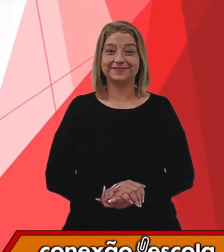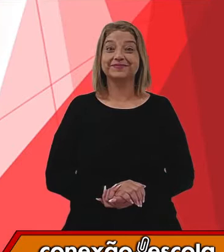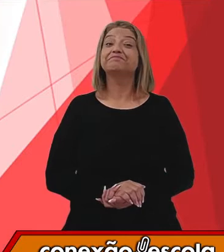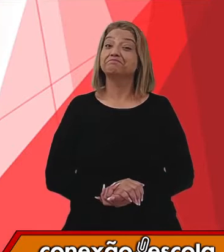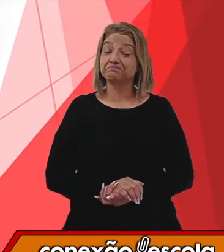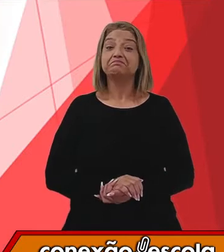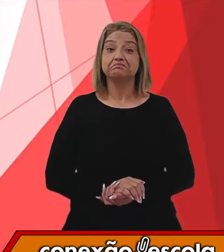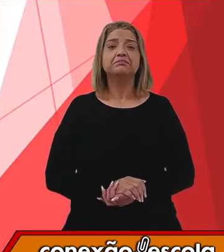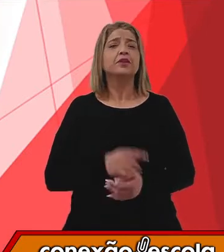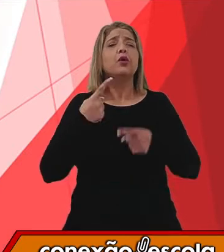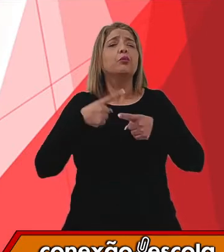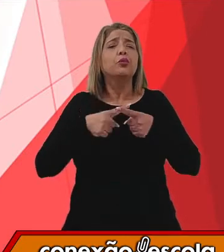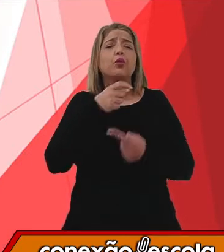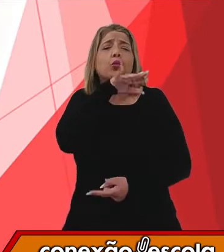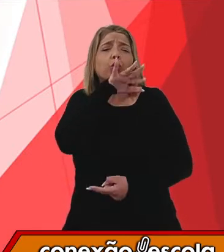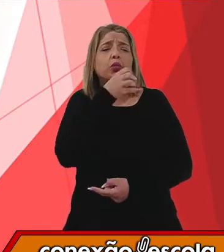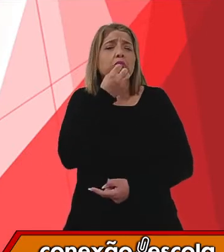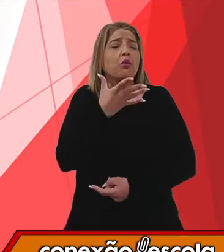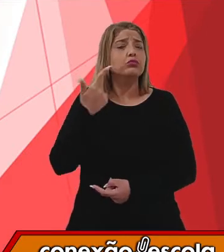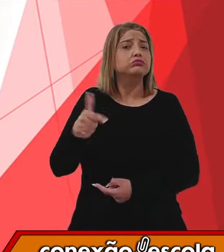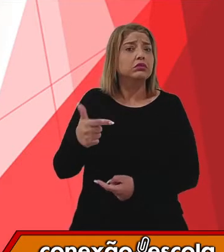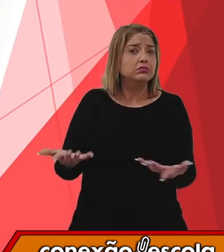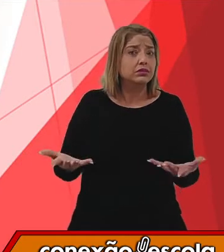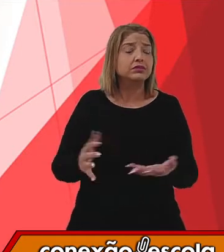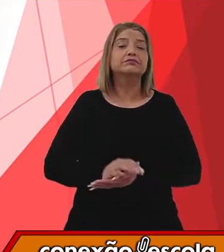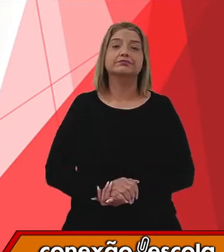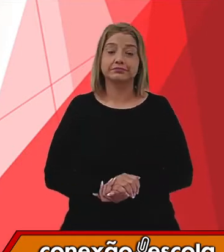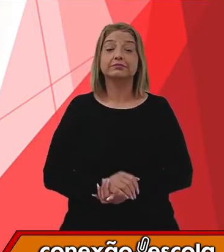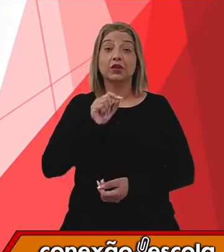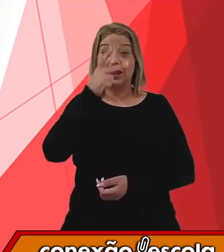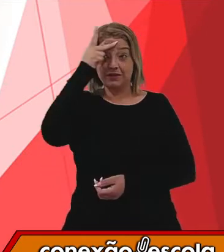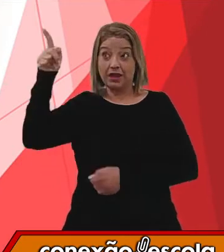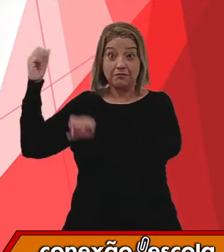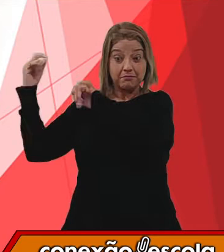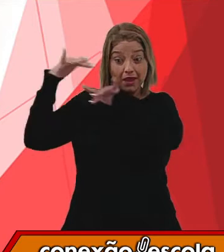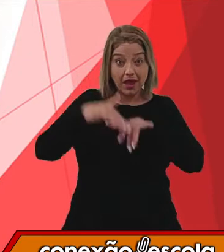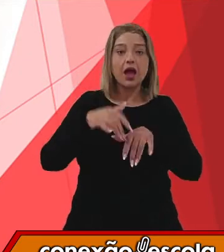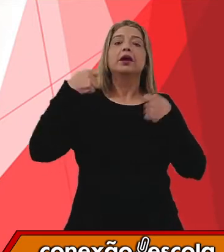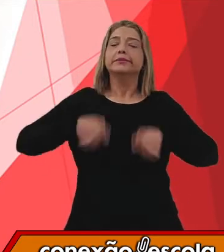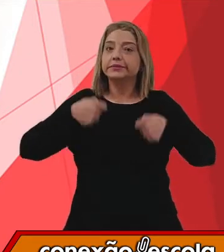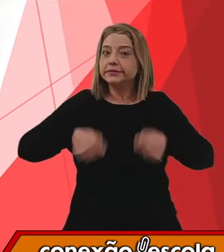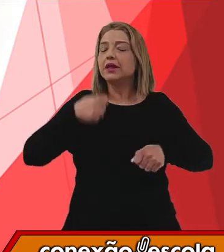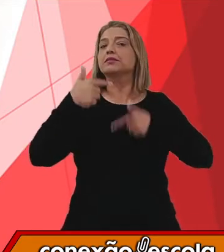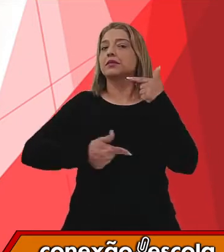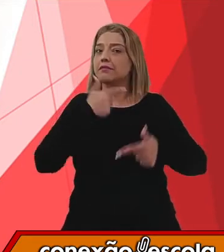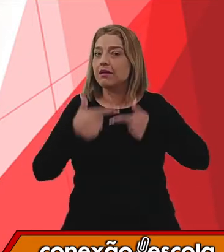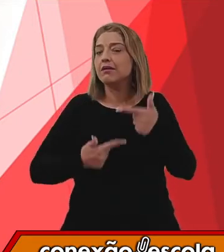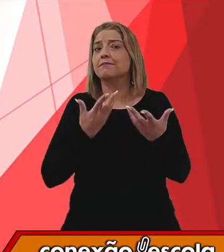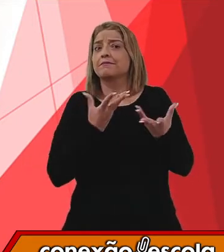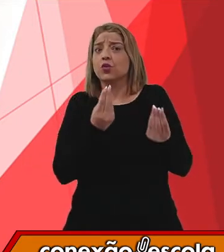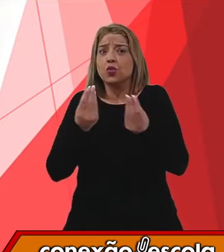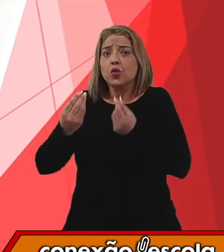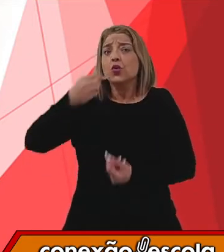E por que não era um conto de fadas? Aqui, os imigrantes tinham que trabalhar demais